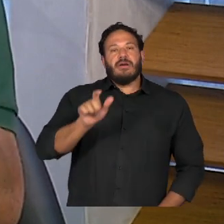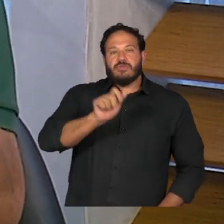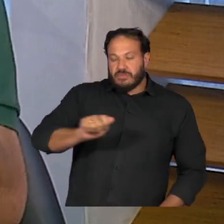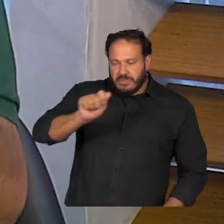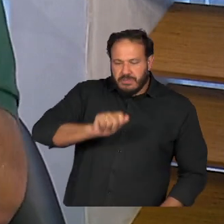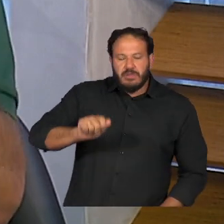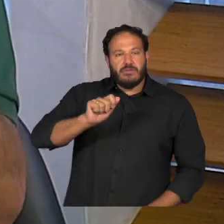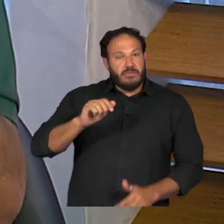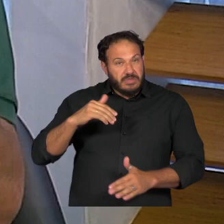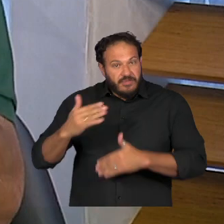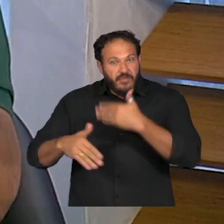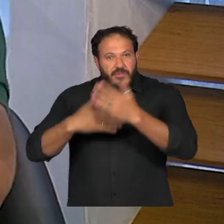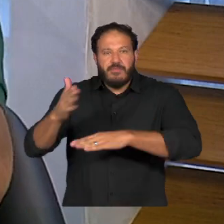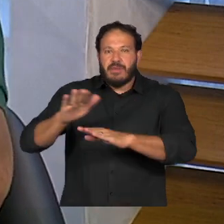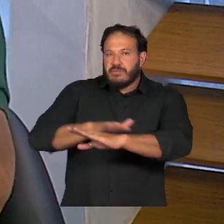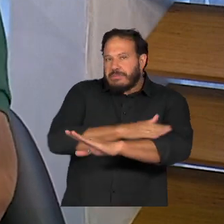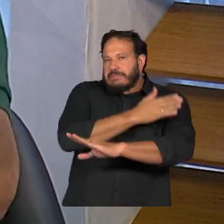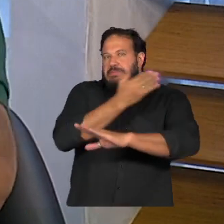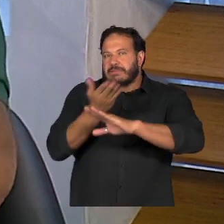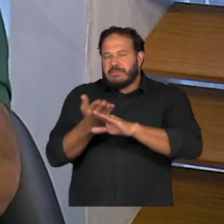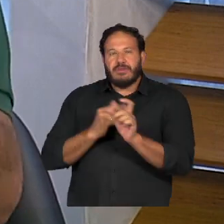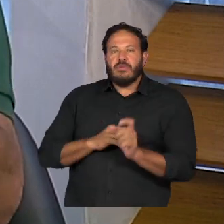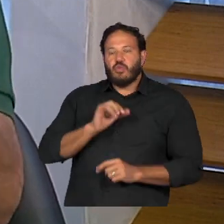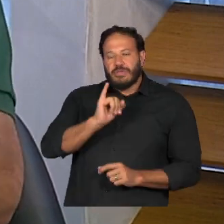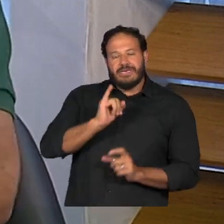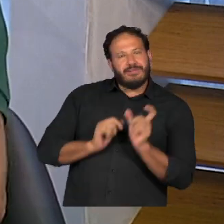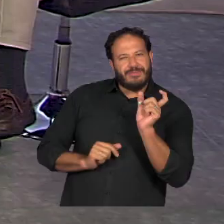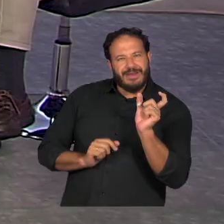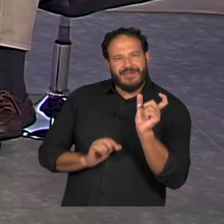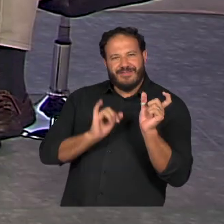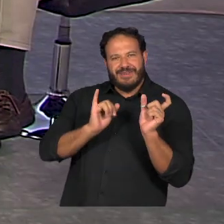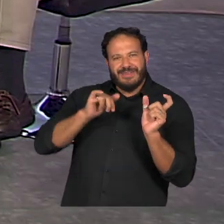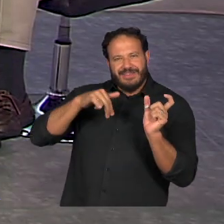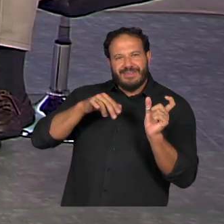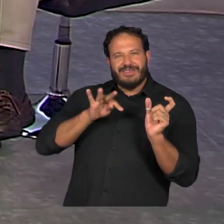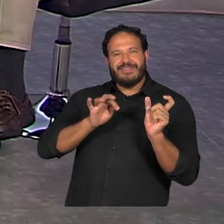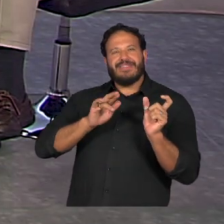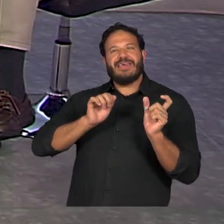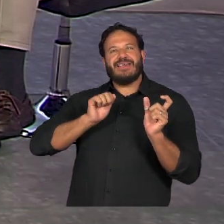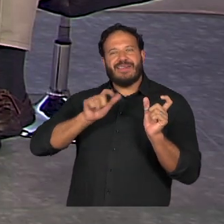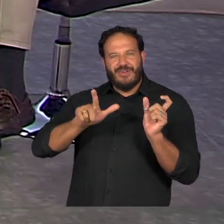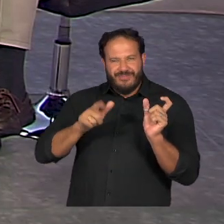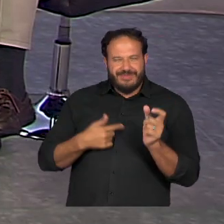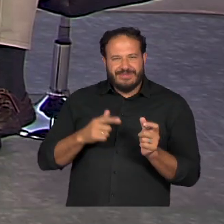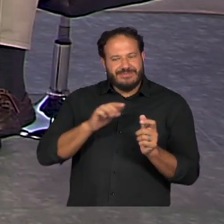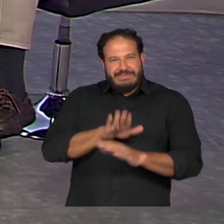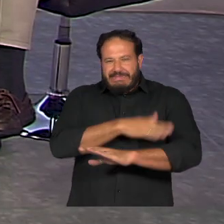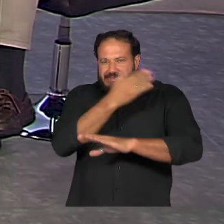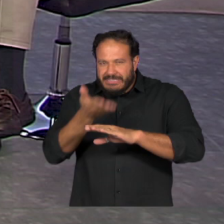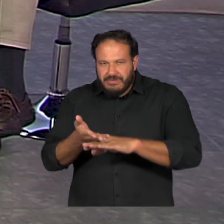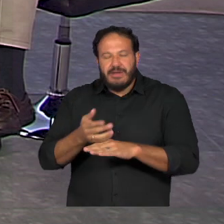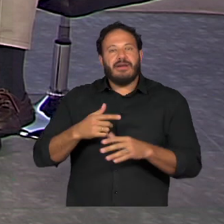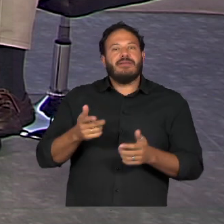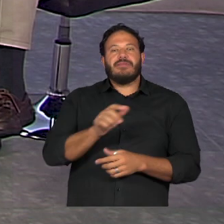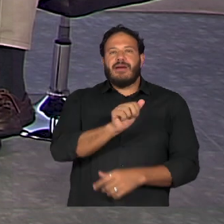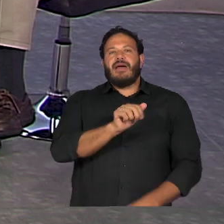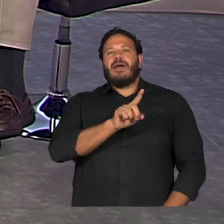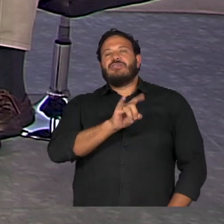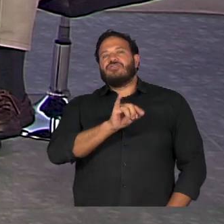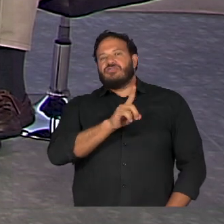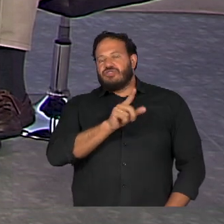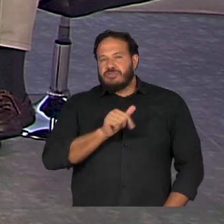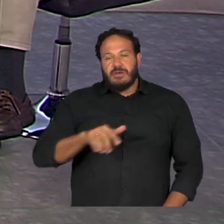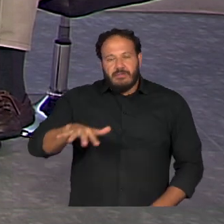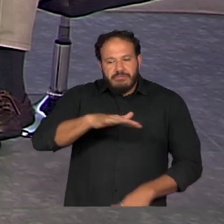integral e é importante a palavra integral do Down a a adid eh tem seus propósitos